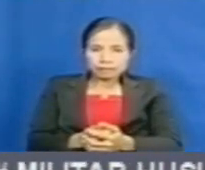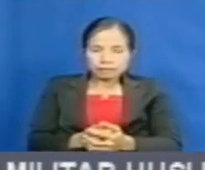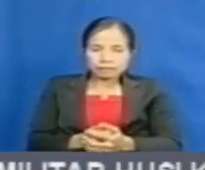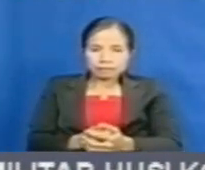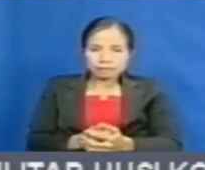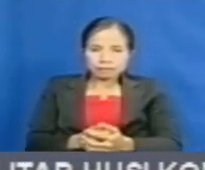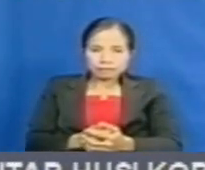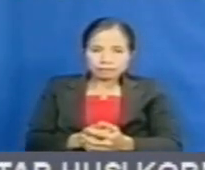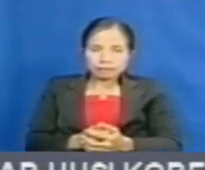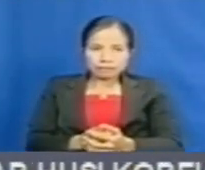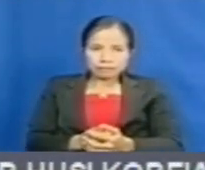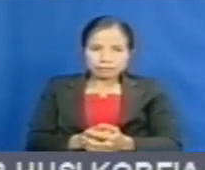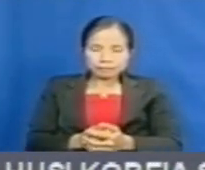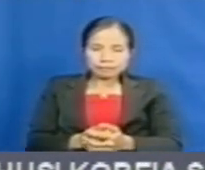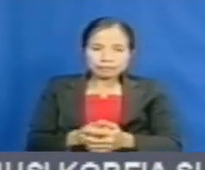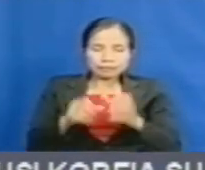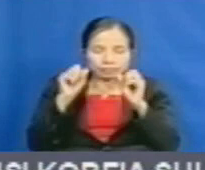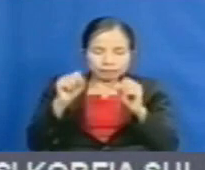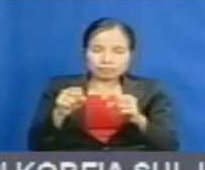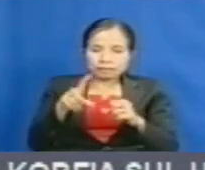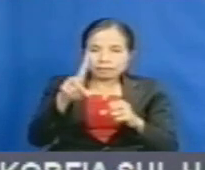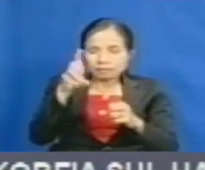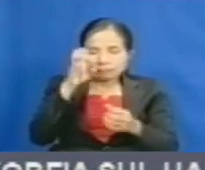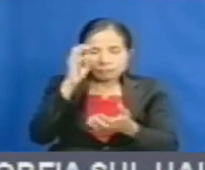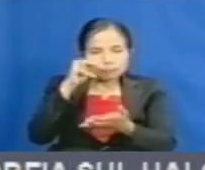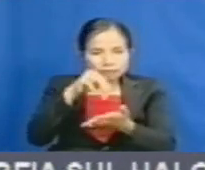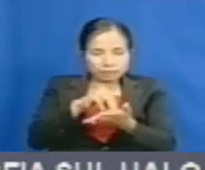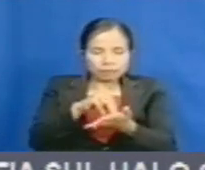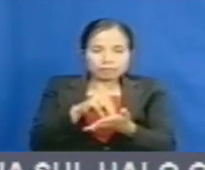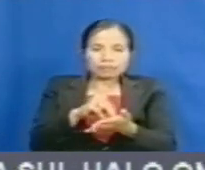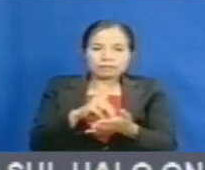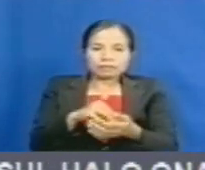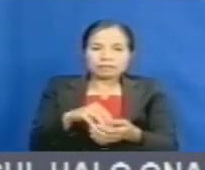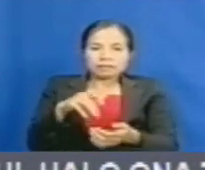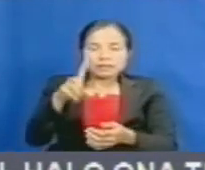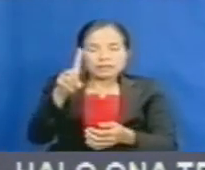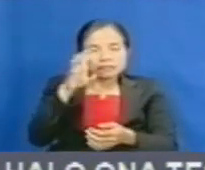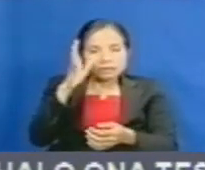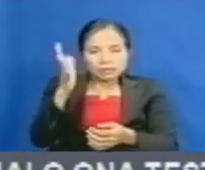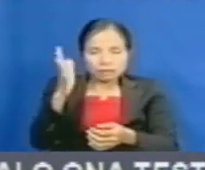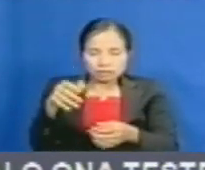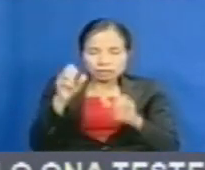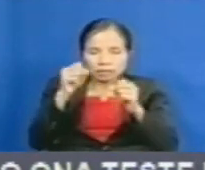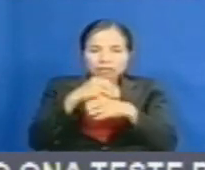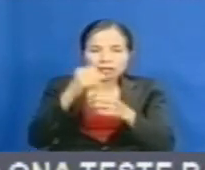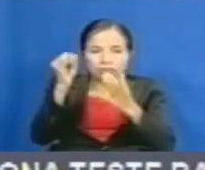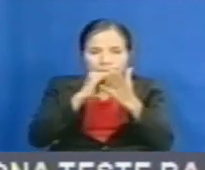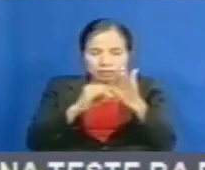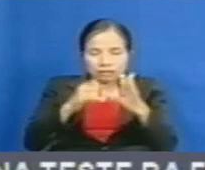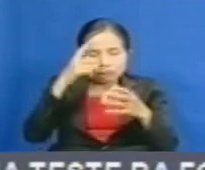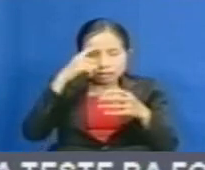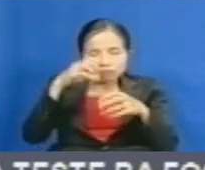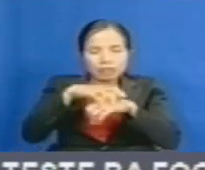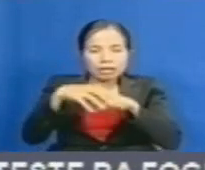milhões de latoida. Tu irás, né, velho, tu é 100 milhões, né, 150, né, para depois, velho, halo desenvolver aqui, tá uma, né, rai